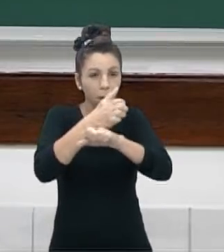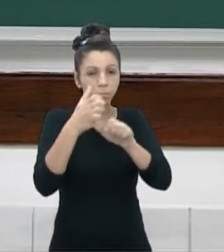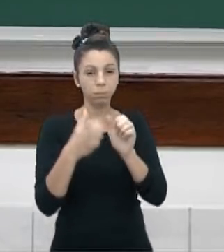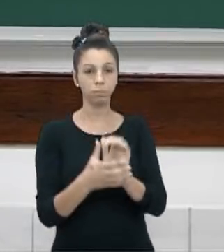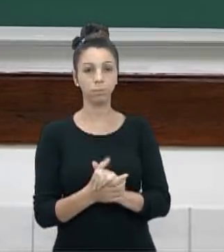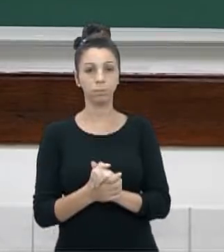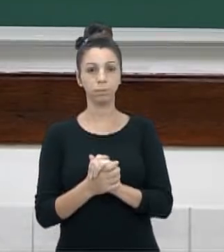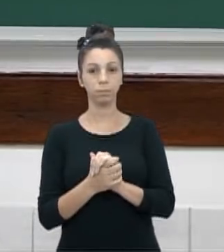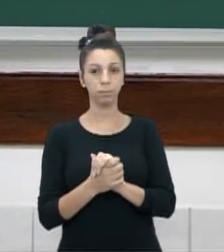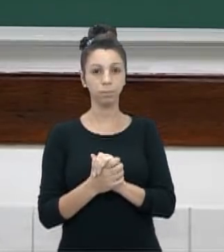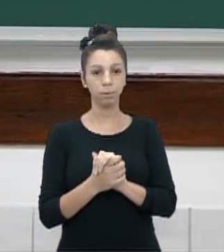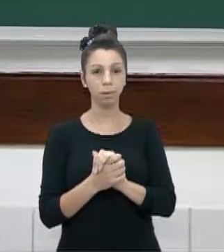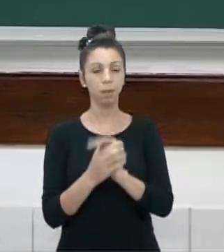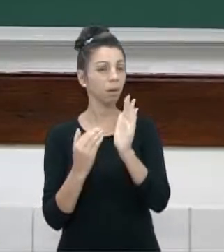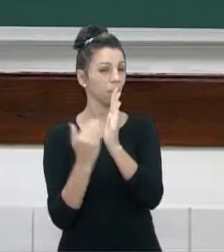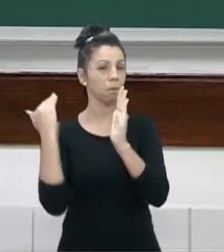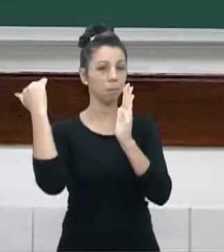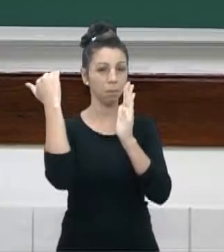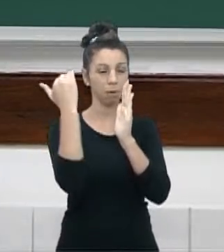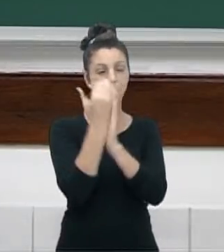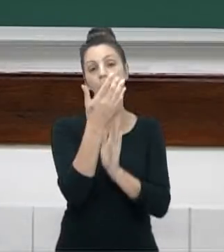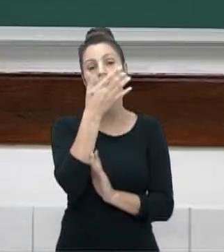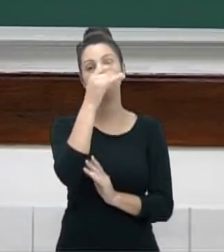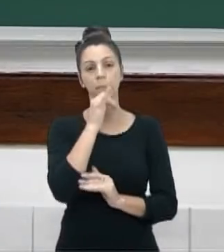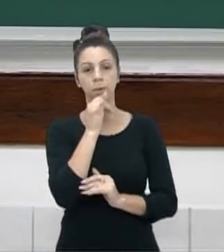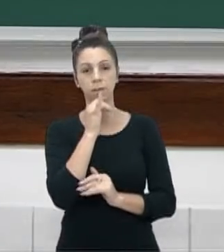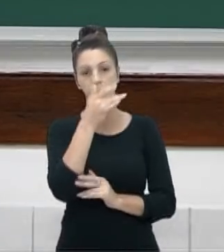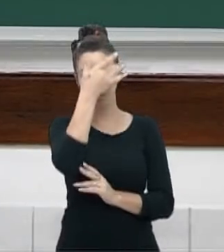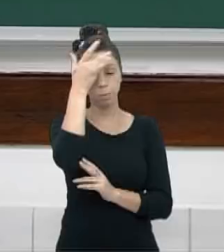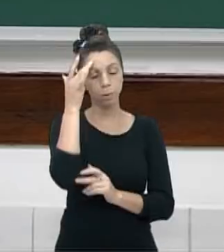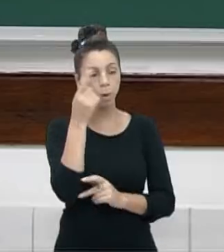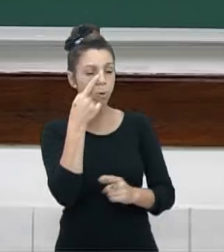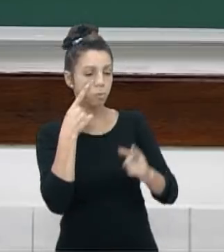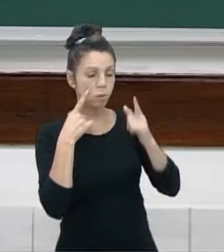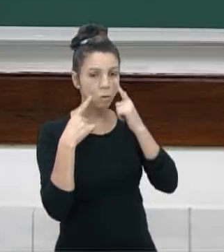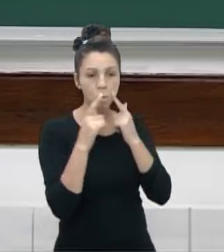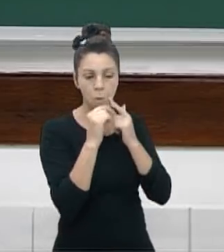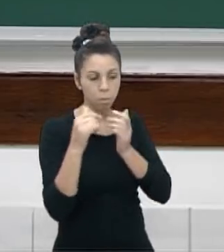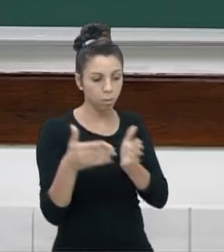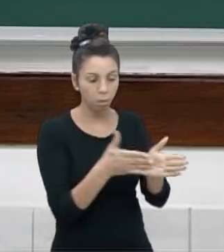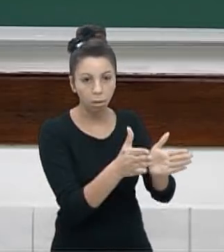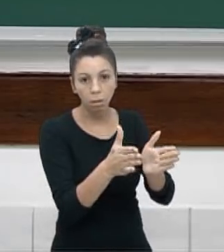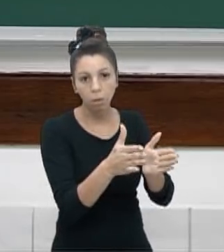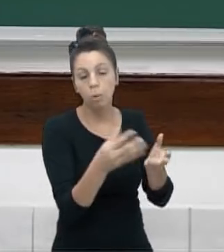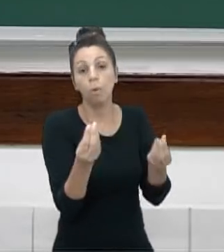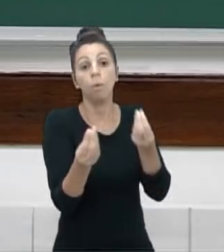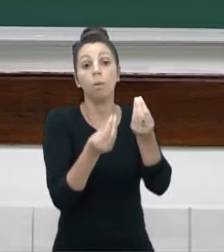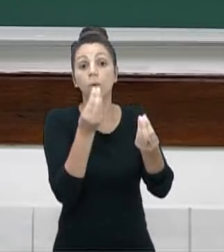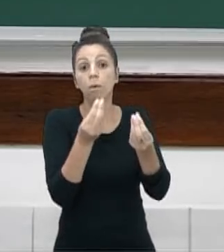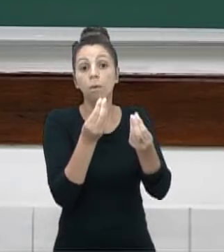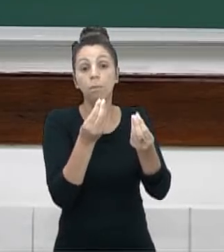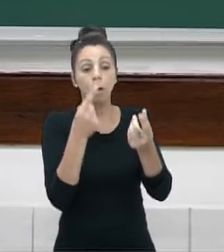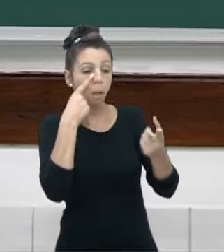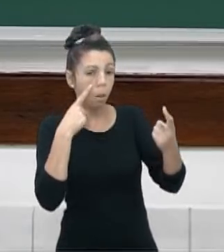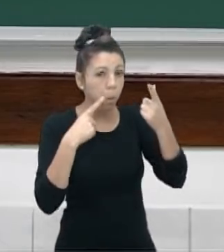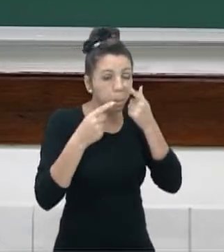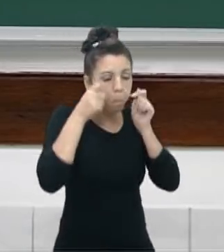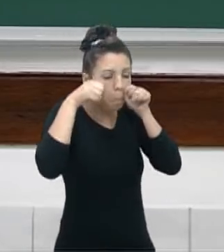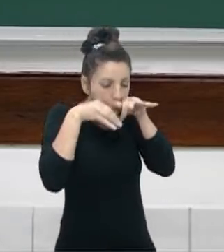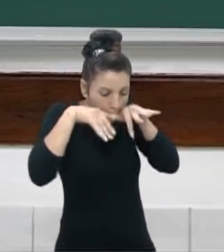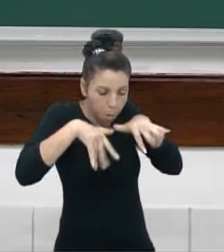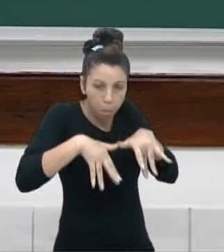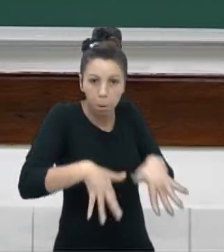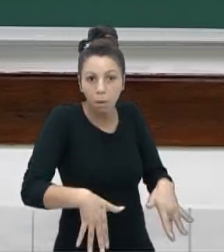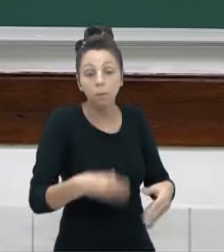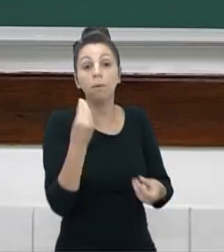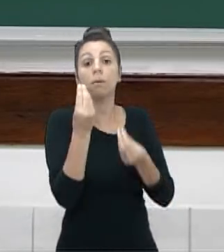se eu digo lá, o fulano chorou um rio de lágrimas, não tem como uma pessoa encher um rio só com as lágrimas.